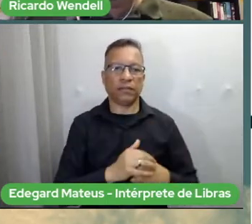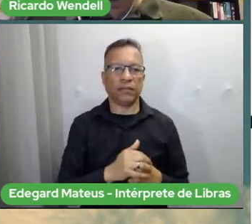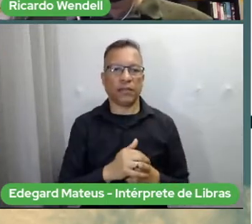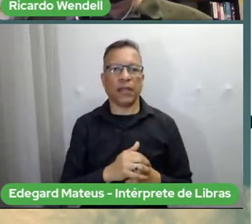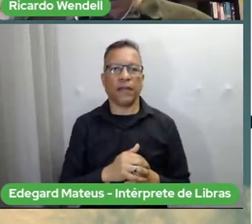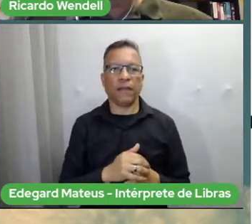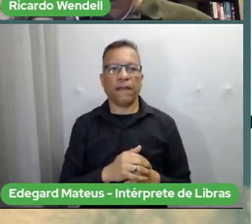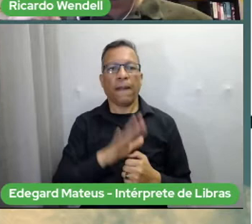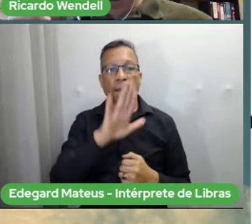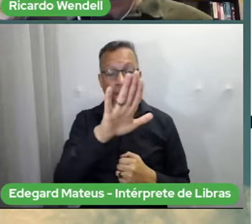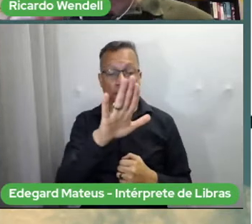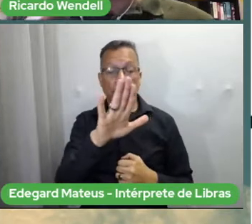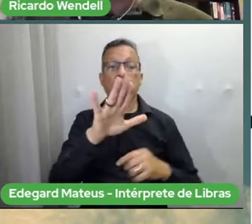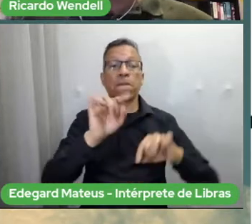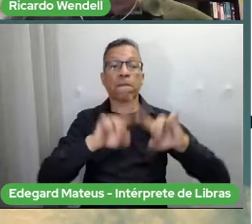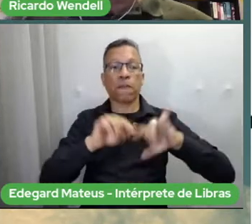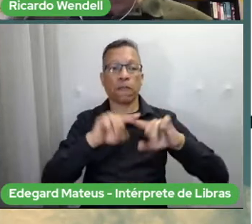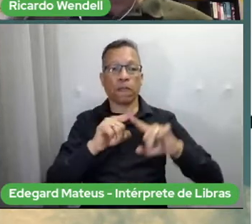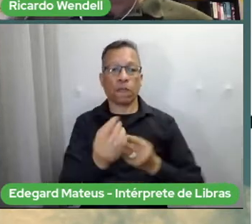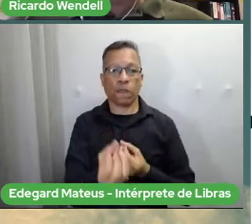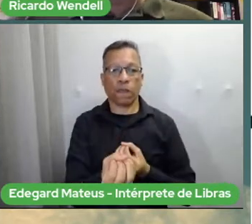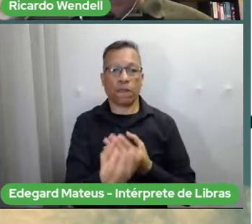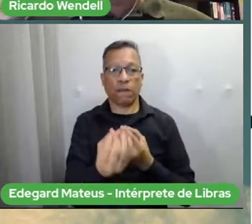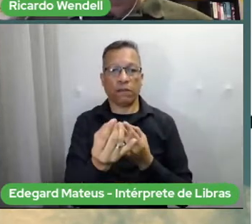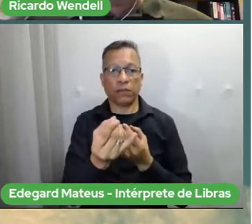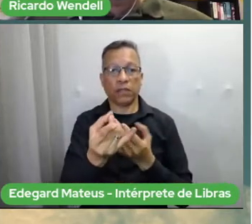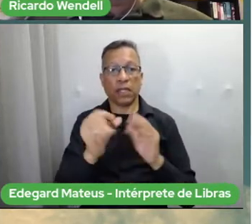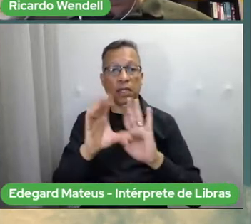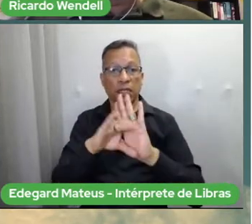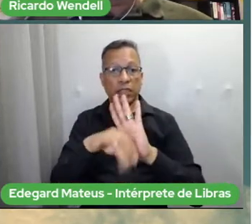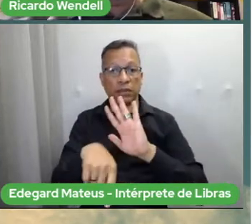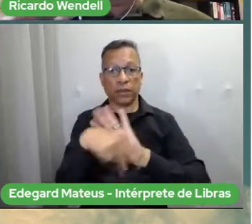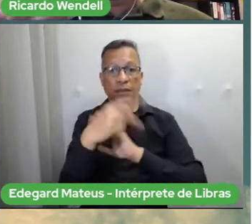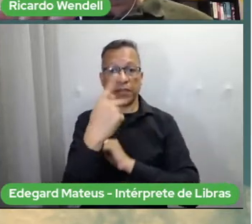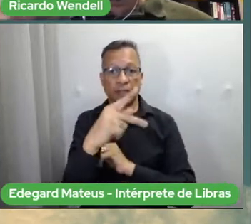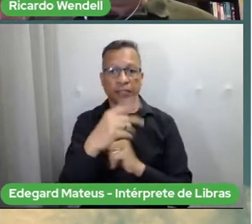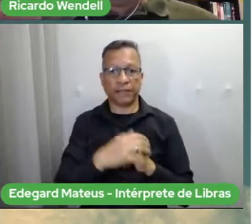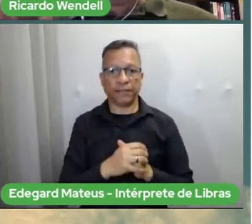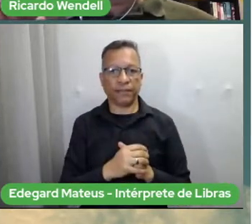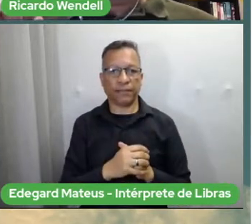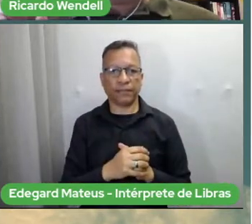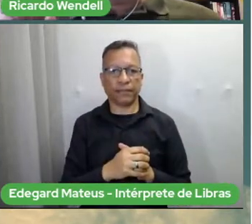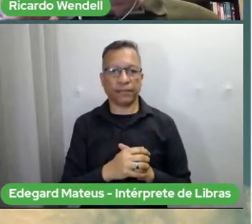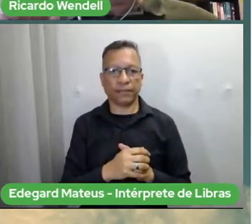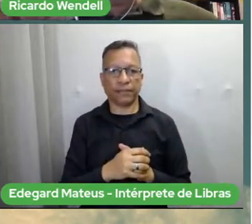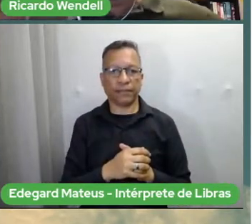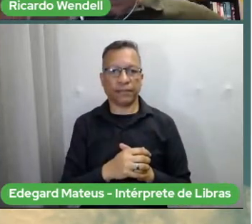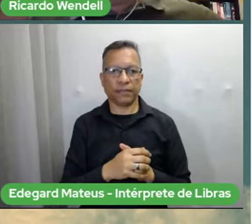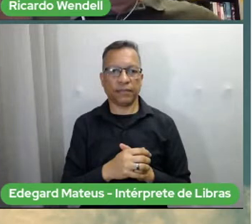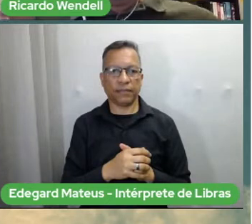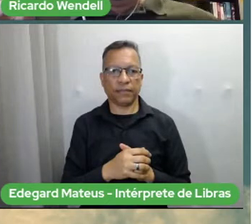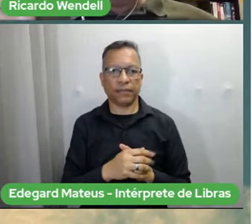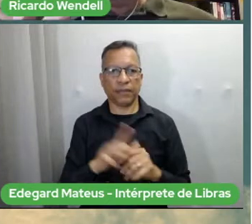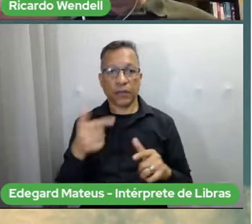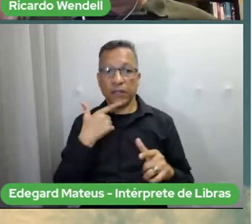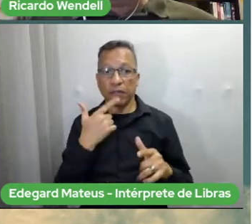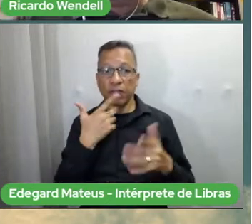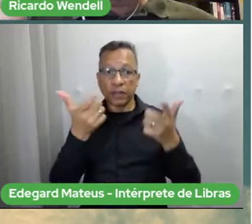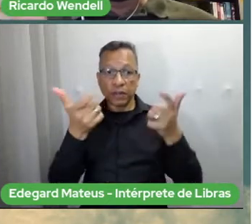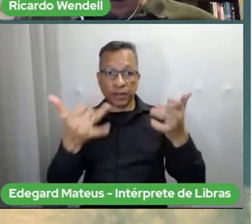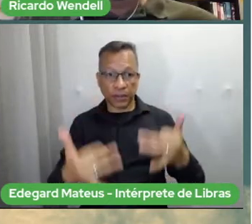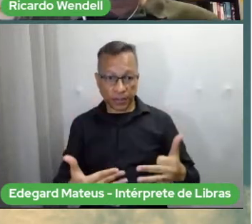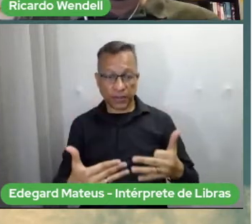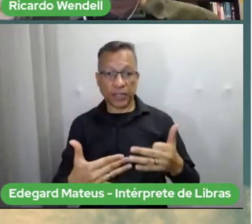Esse produto de dados, ele tem algumas características. Então, aqui eu estou falando um pouquinho das características, né? Tem